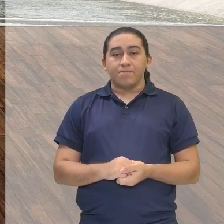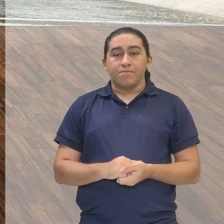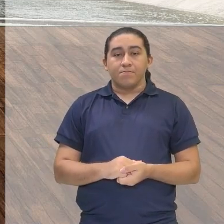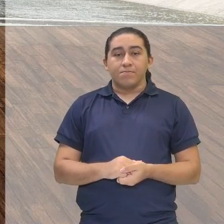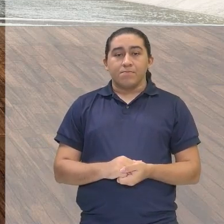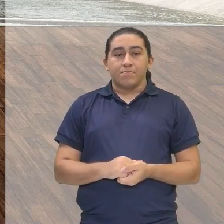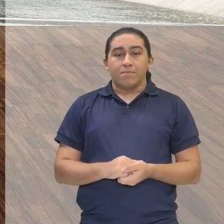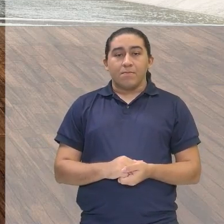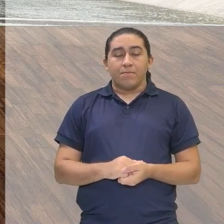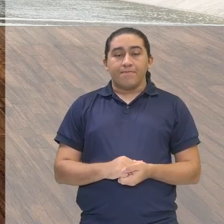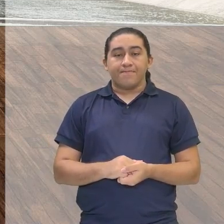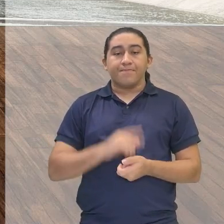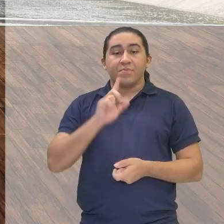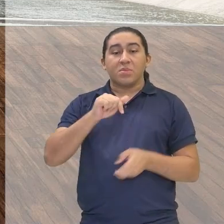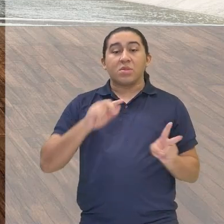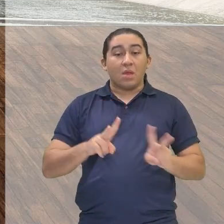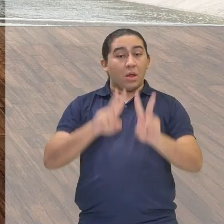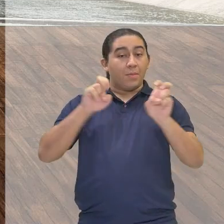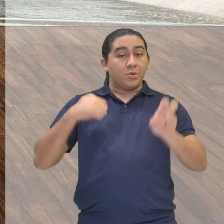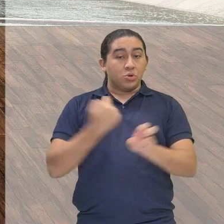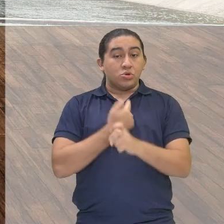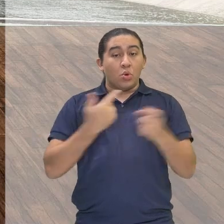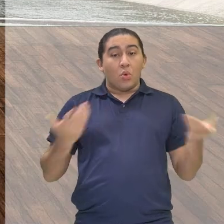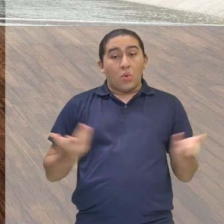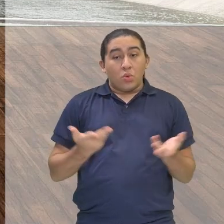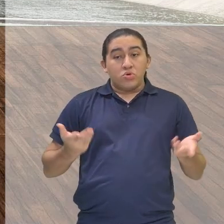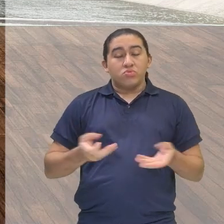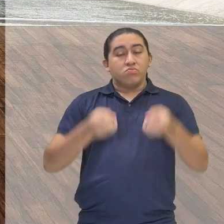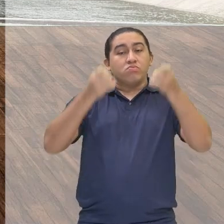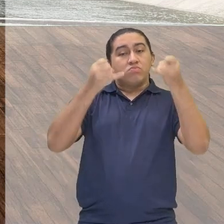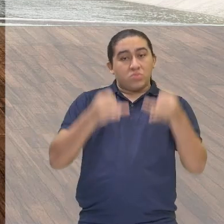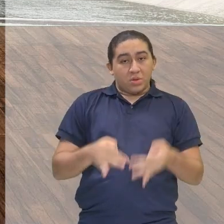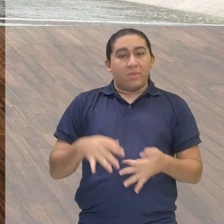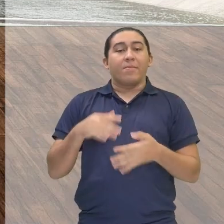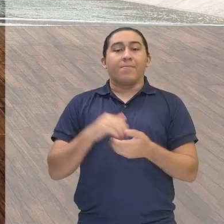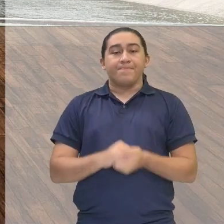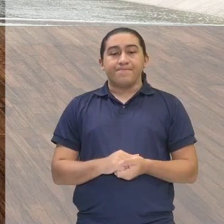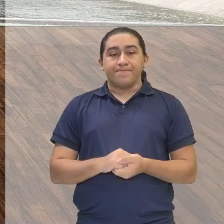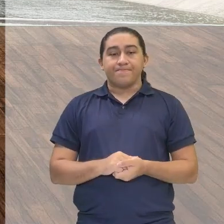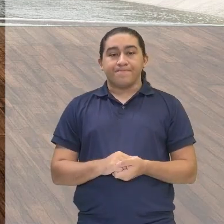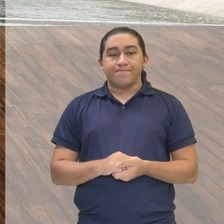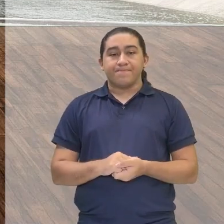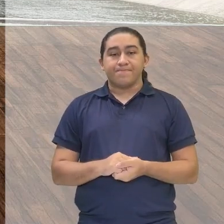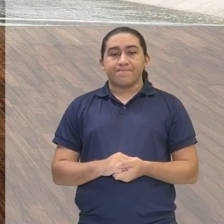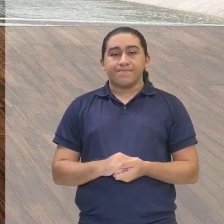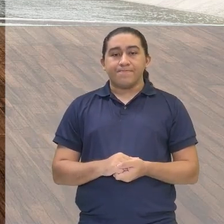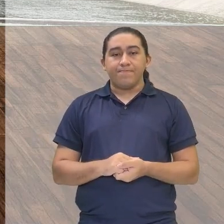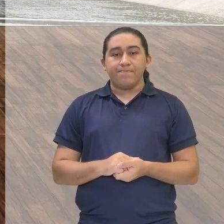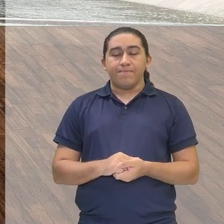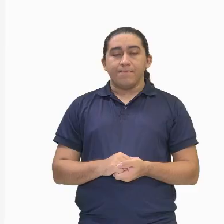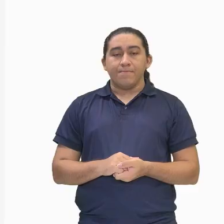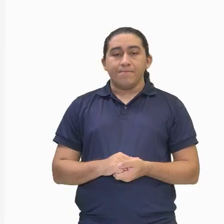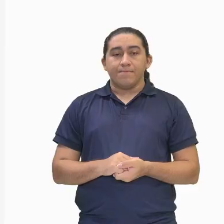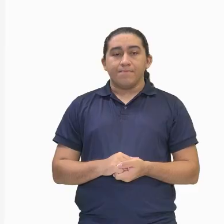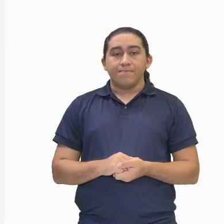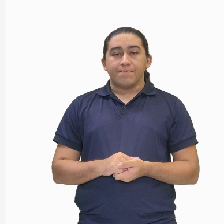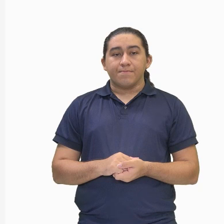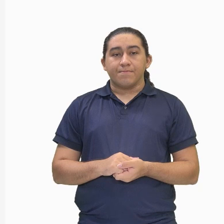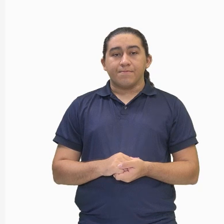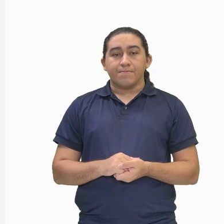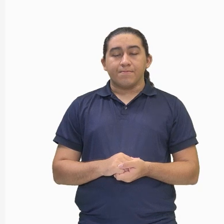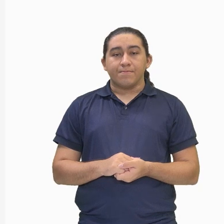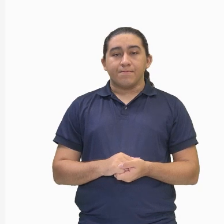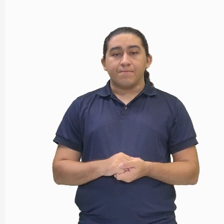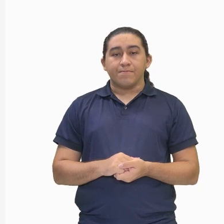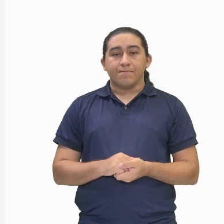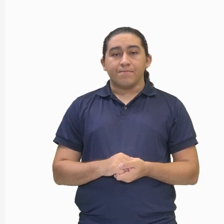é o que a gente vai falar hoje. Vamos começar falando então sobre a energia elétrica. Vamos lá.